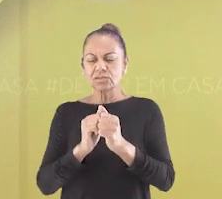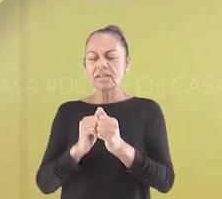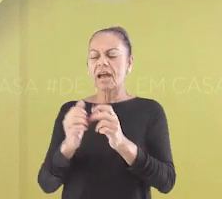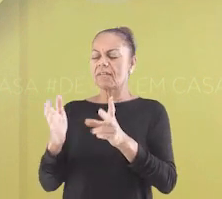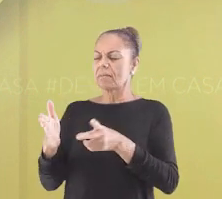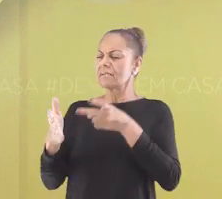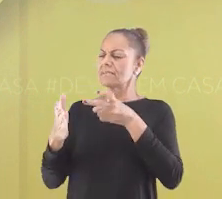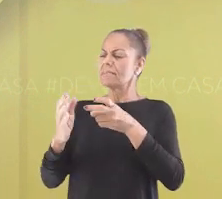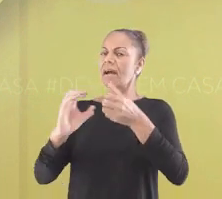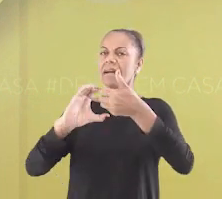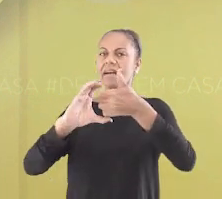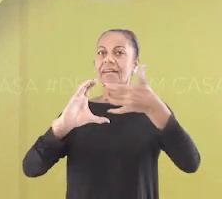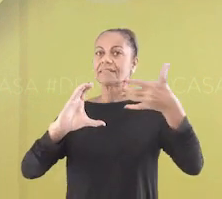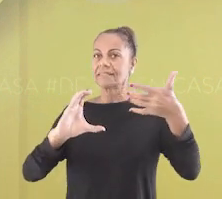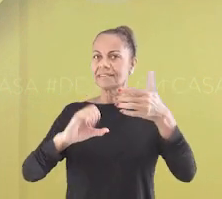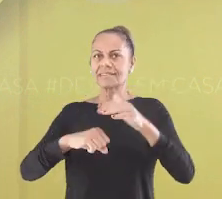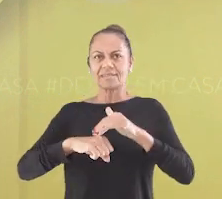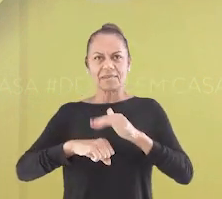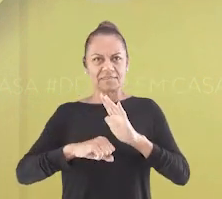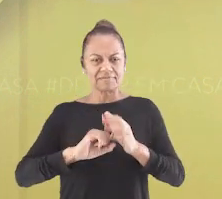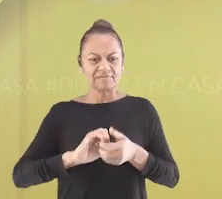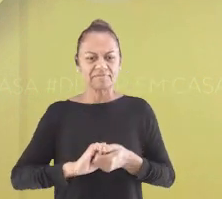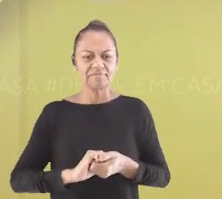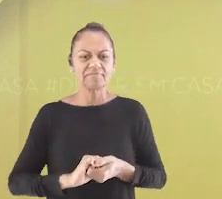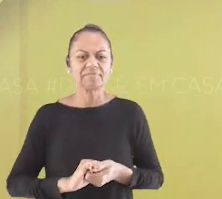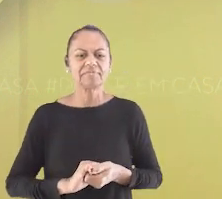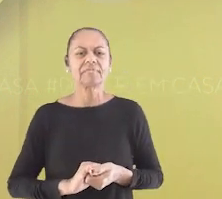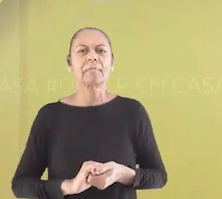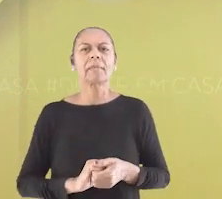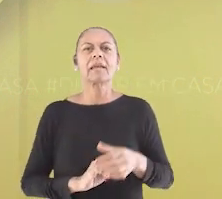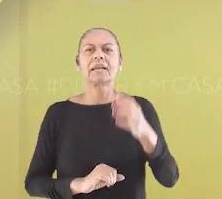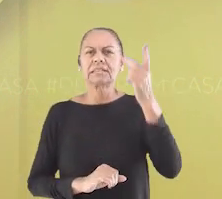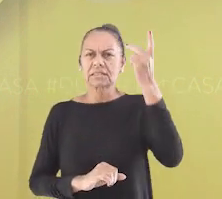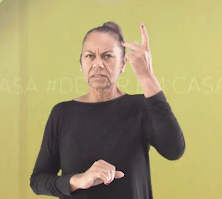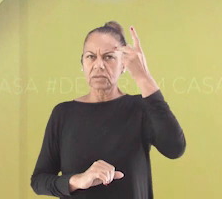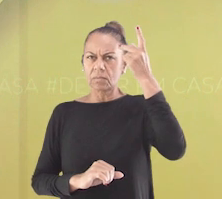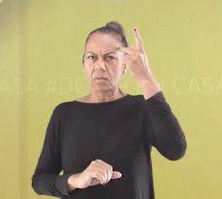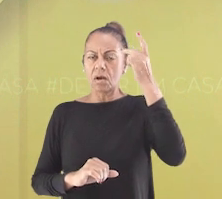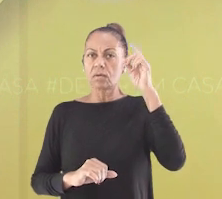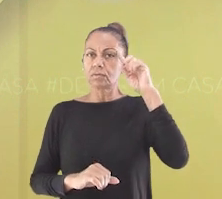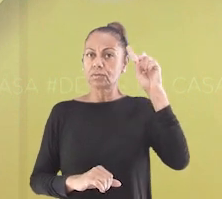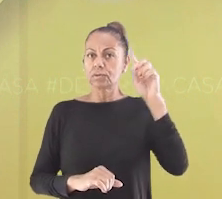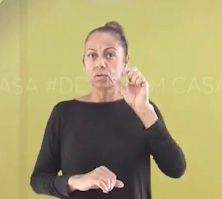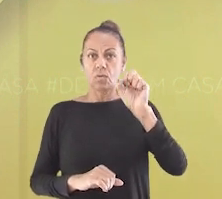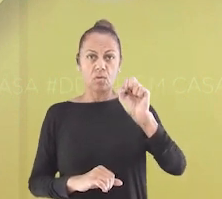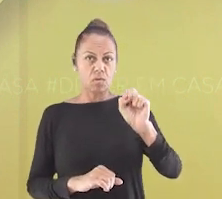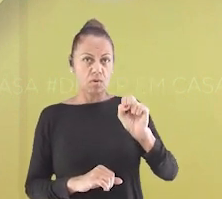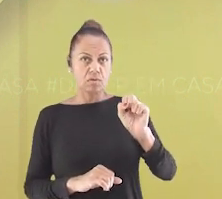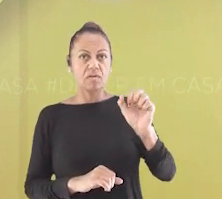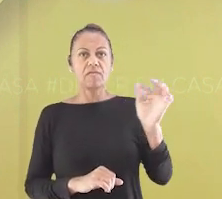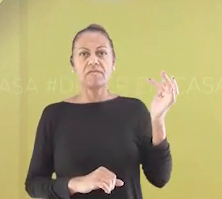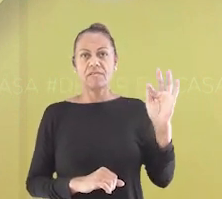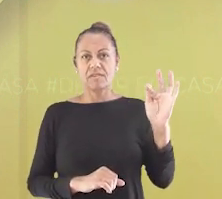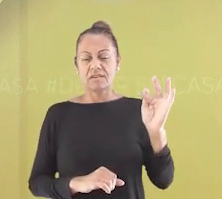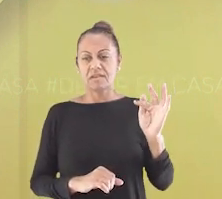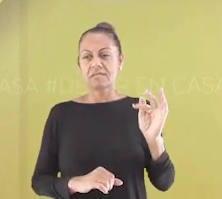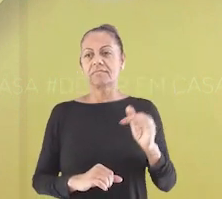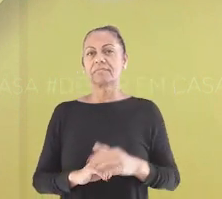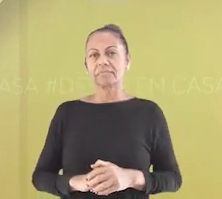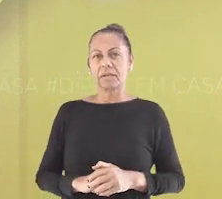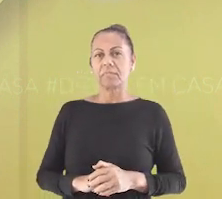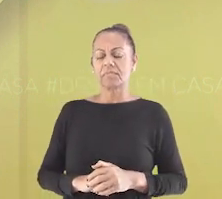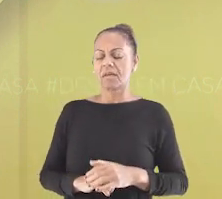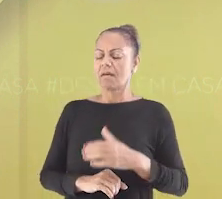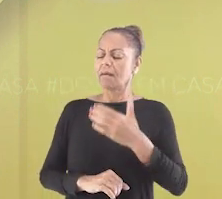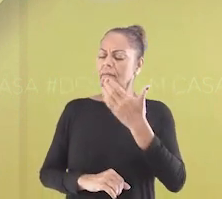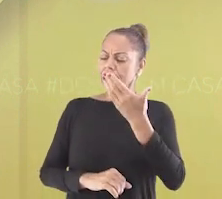dela, vamos entender mais as suas características. Vamos ler juntos. Diadema, São Paulo, 8 de fevereiro de 2019.